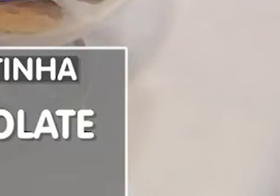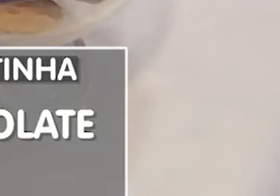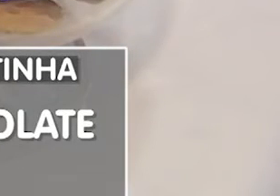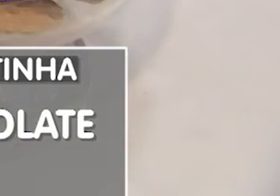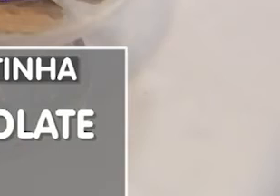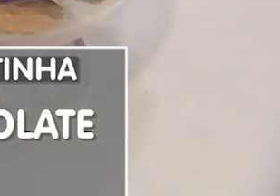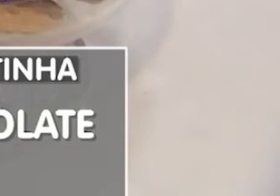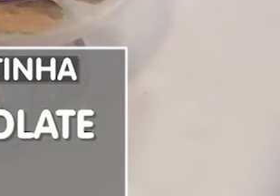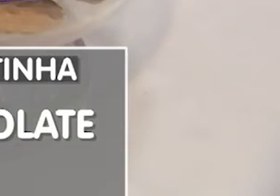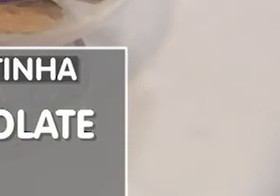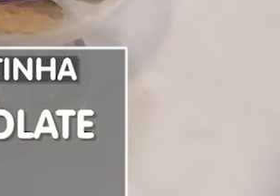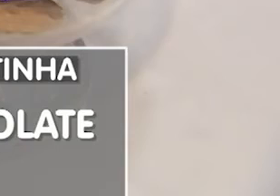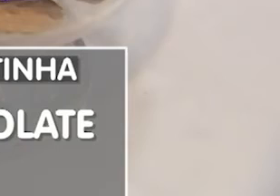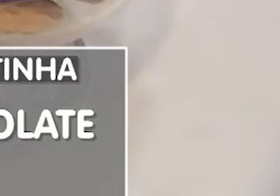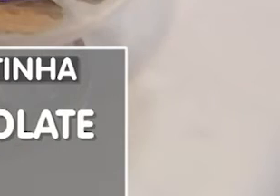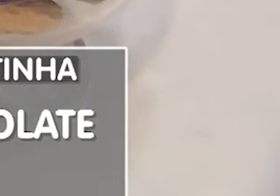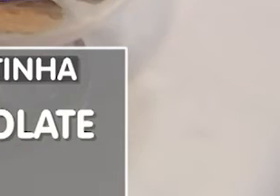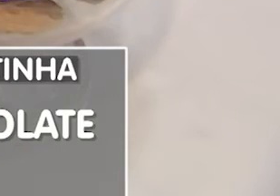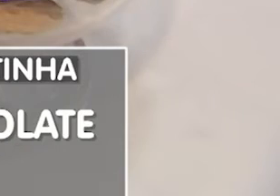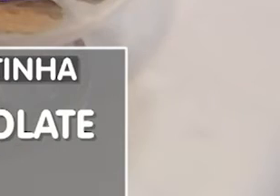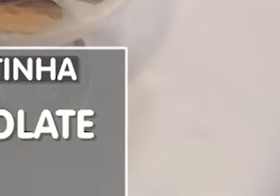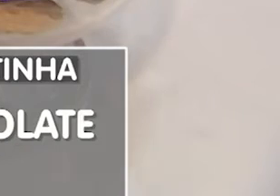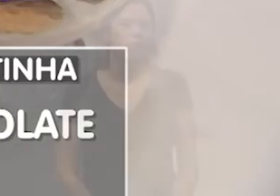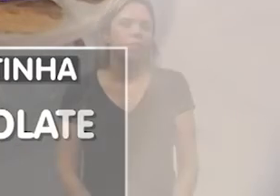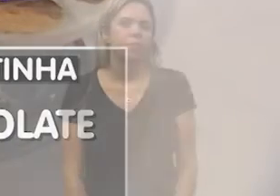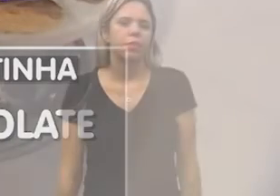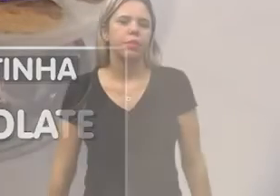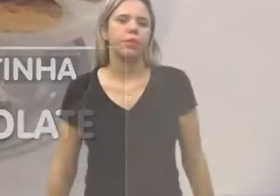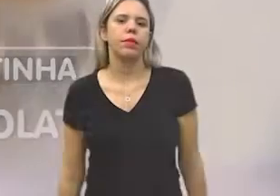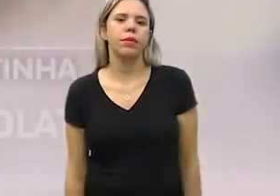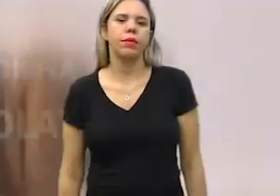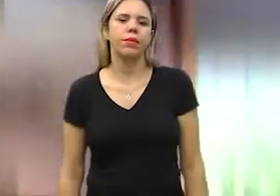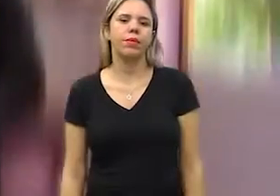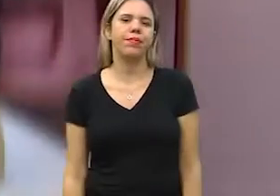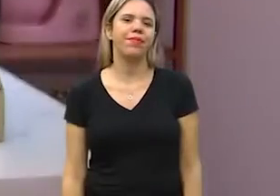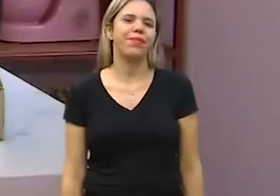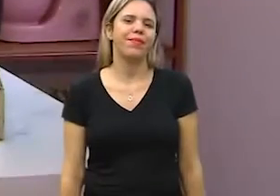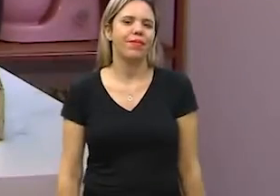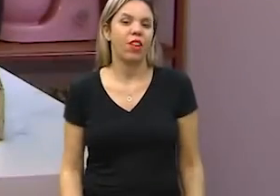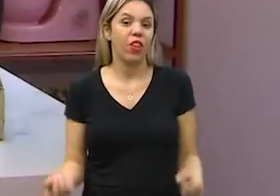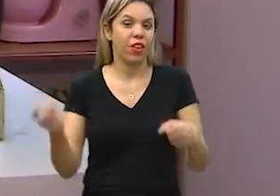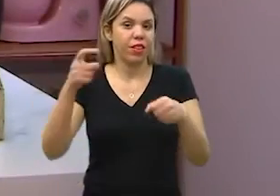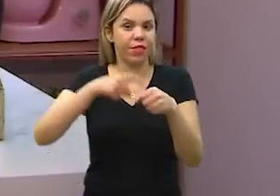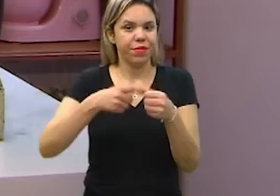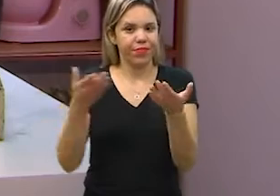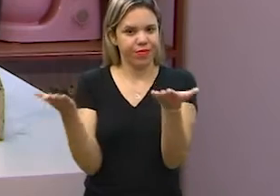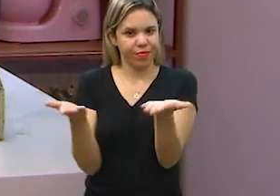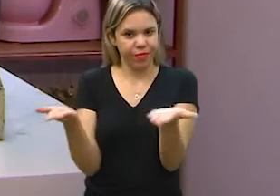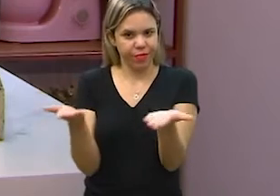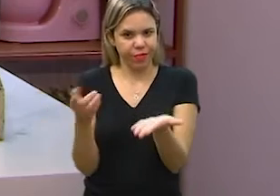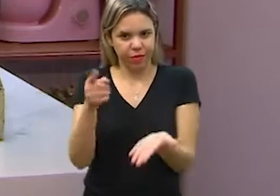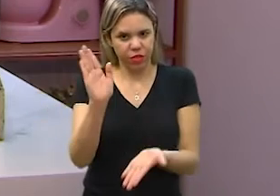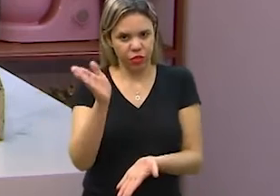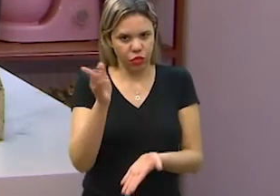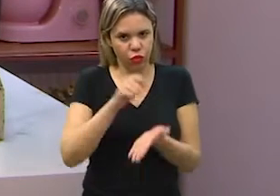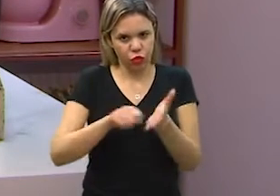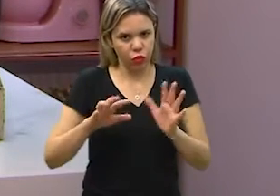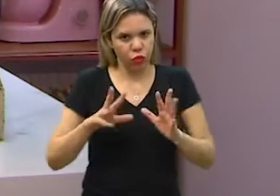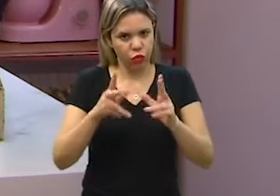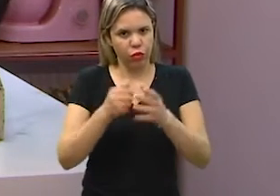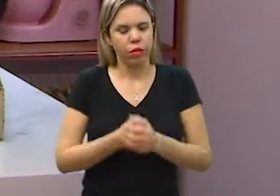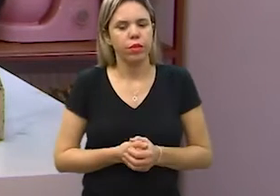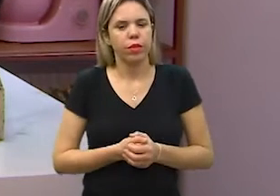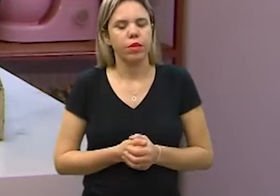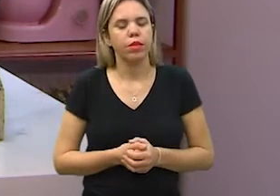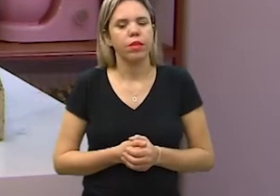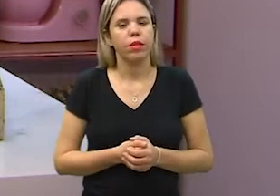para finalizar, bolacha com cobertura de chocolate. Estamos de volta aqui, agora que você já anotou